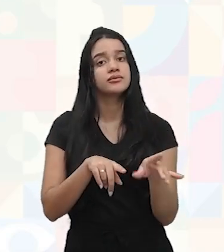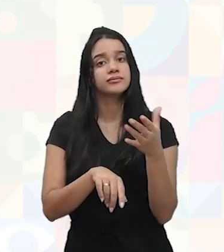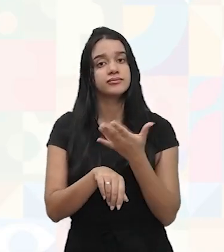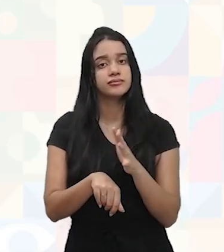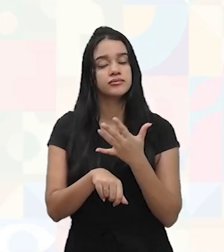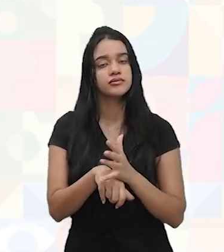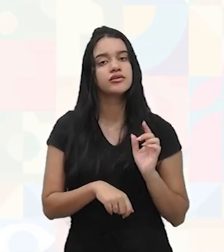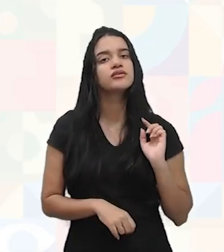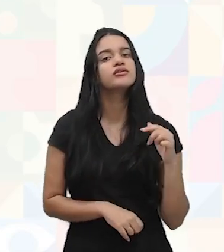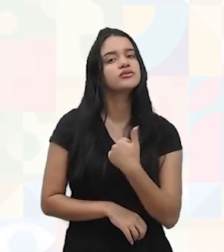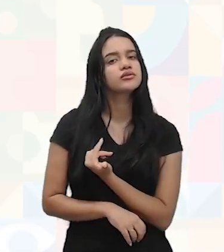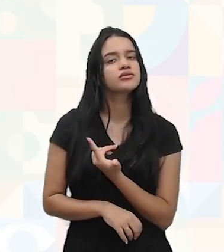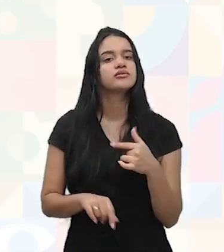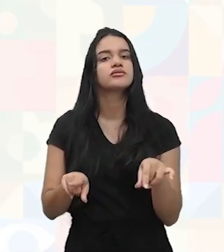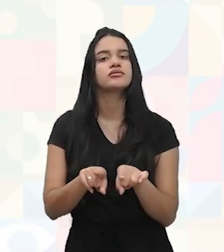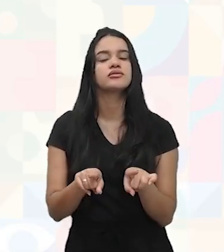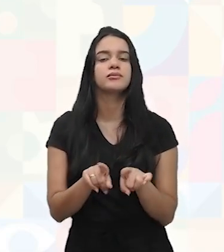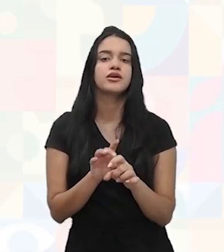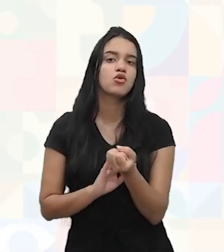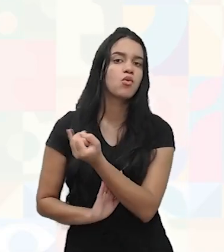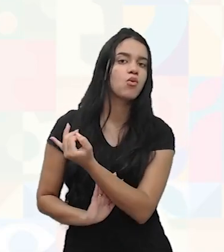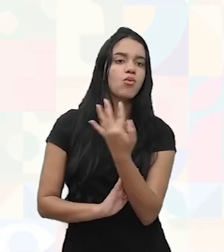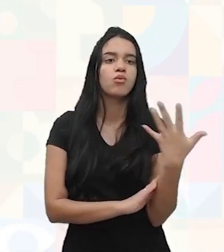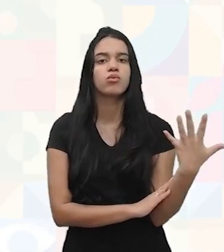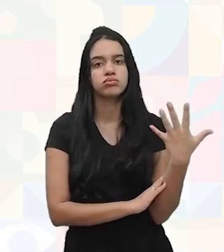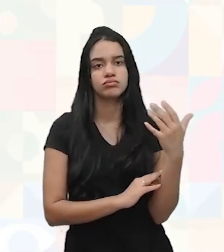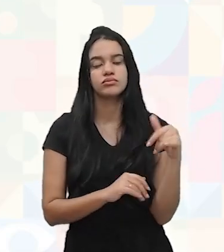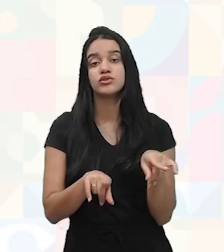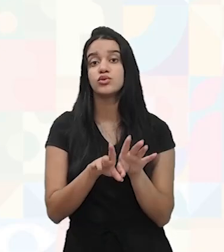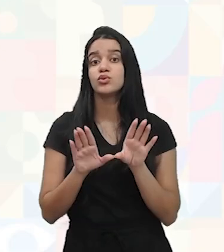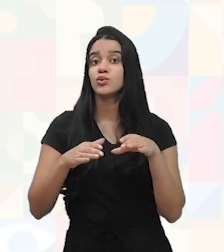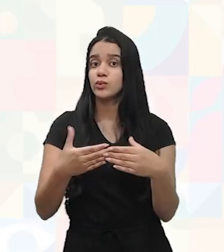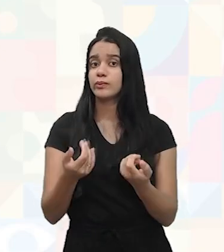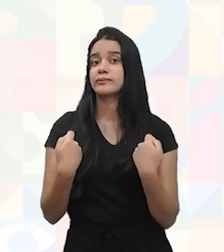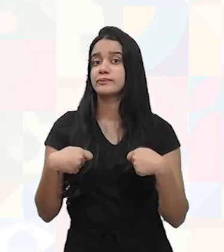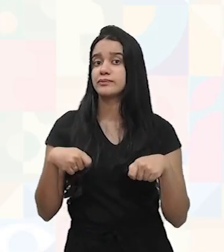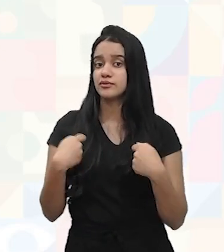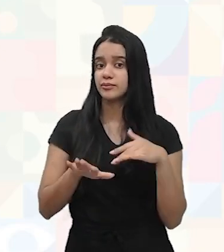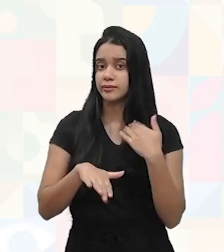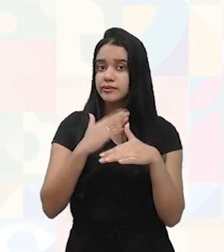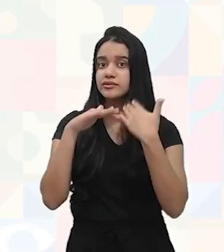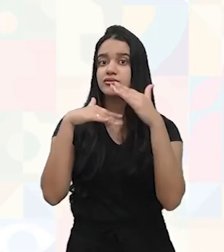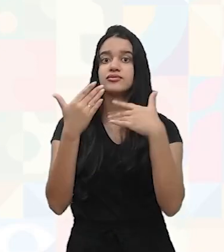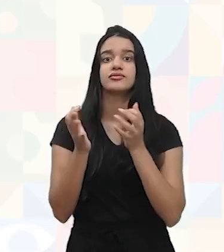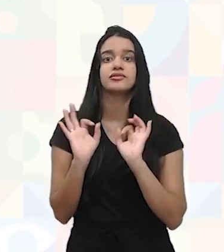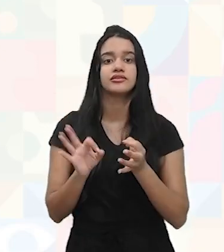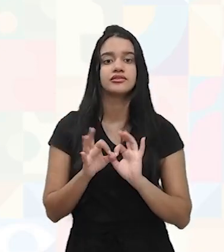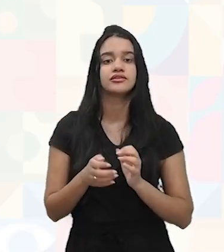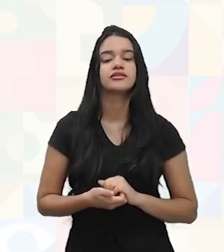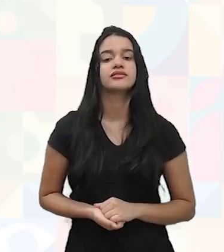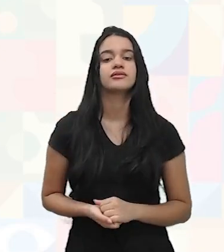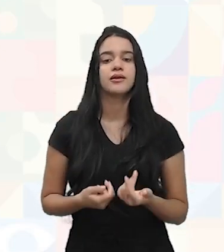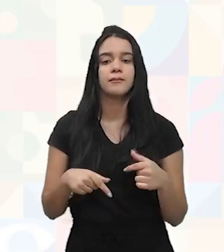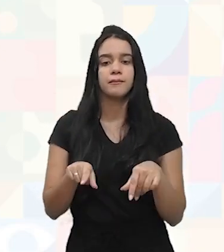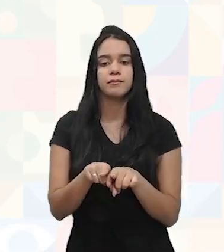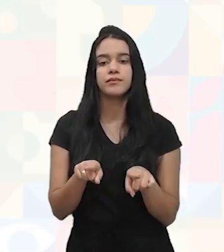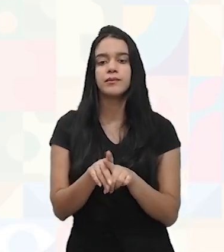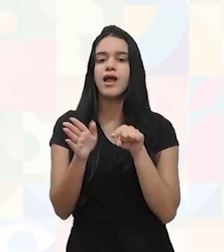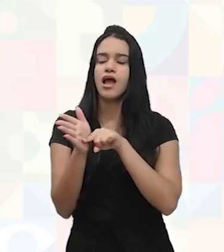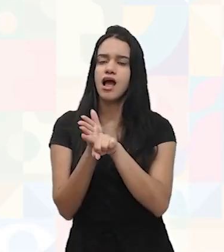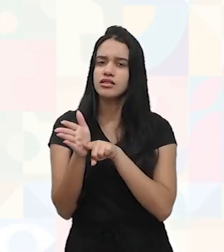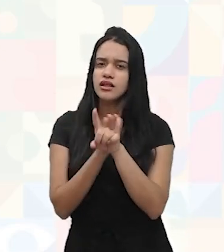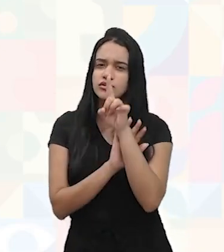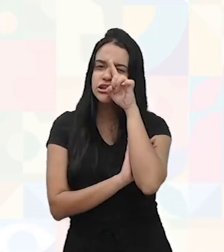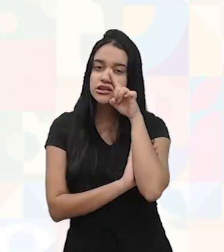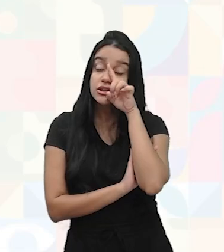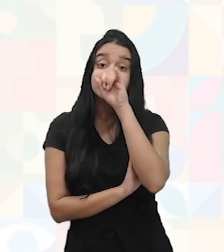gente também estabelece o quantitativo, né, do grupo que a gente precisa para desenvolver a atividade. Além disso, a análise dos riscos,